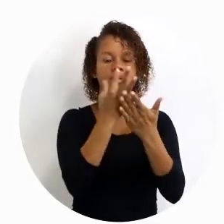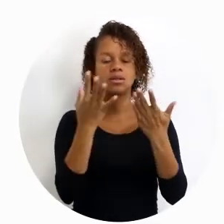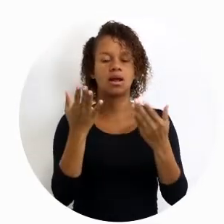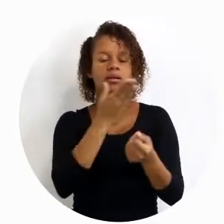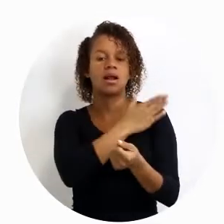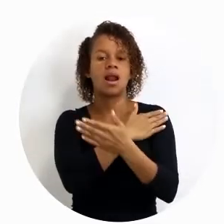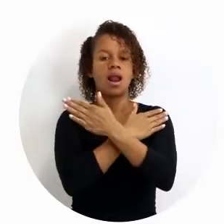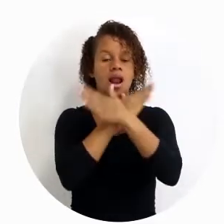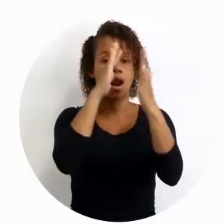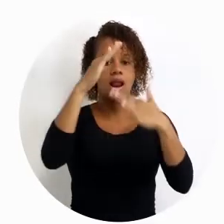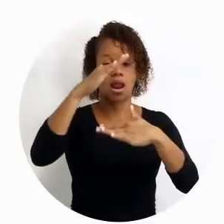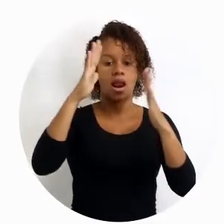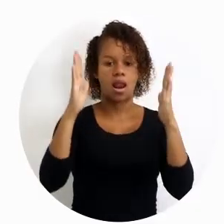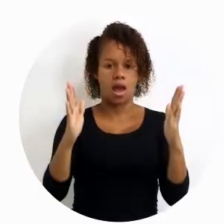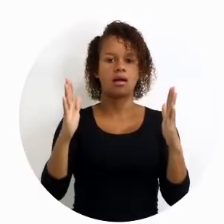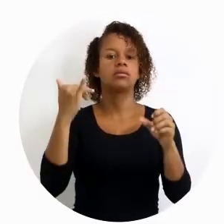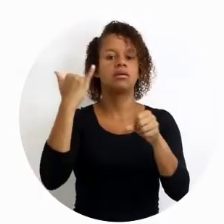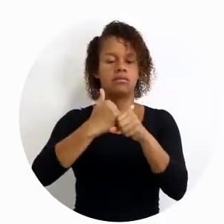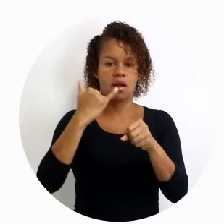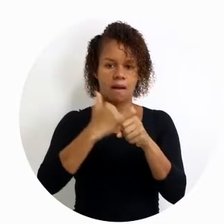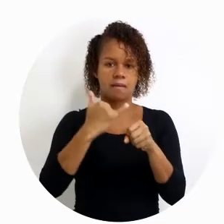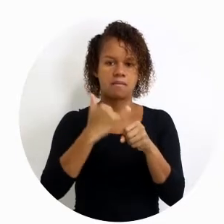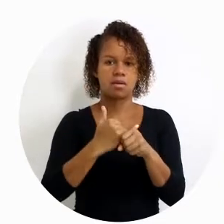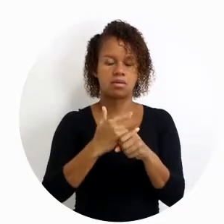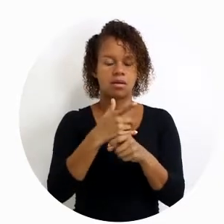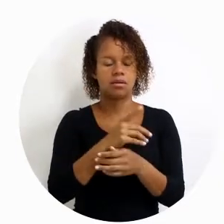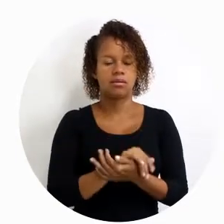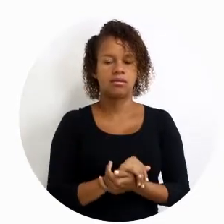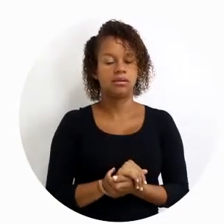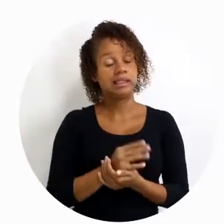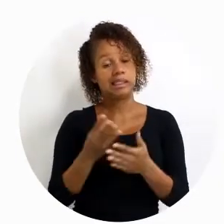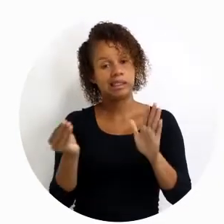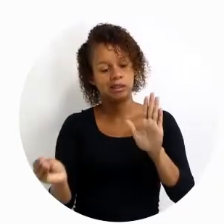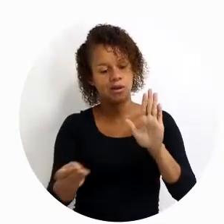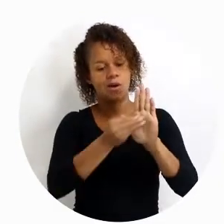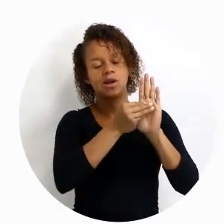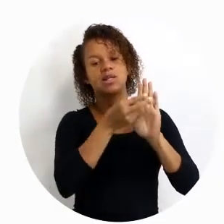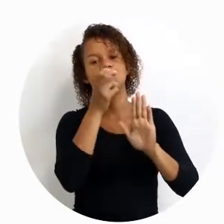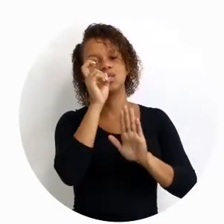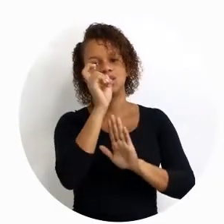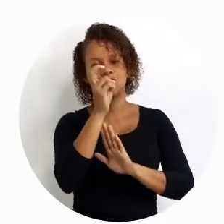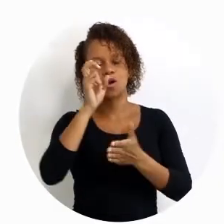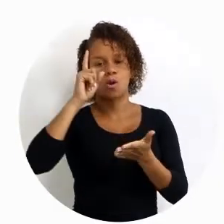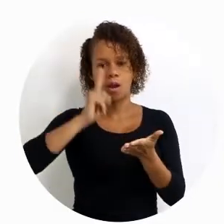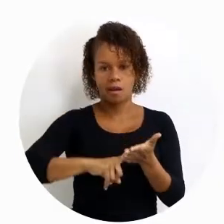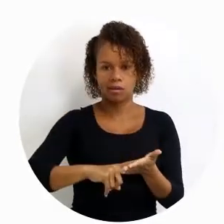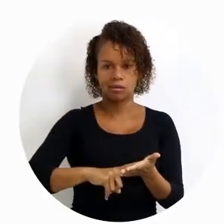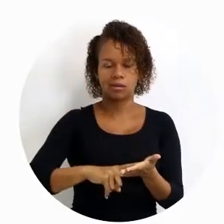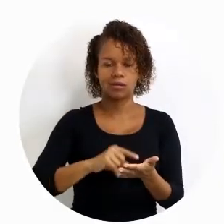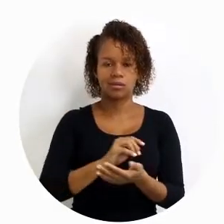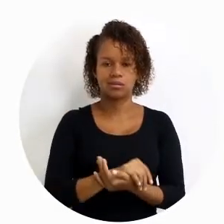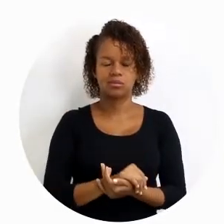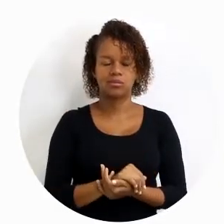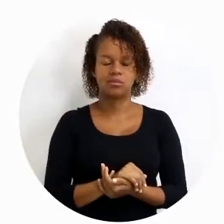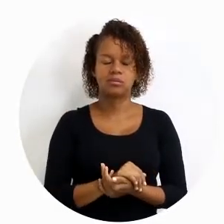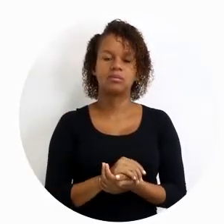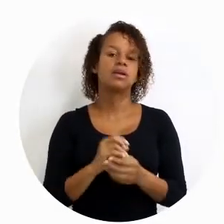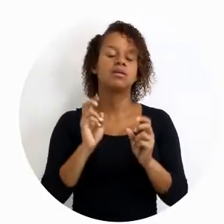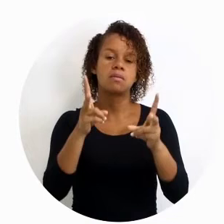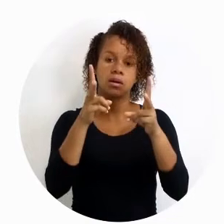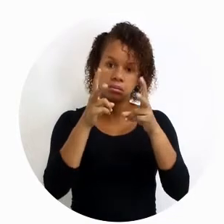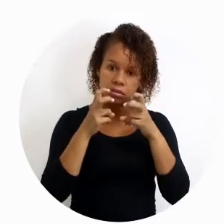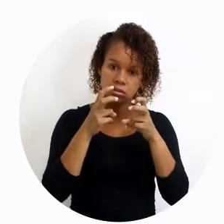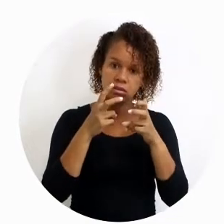a quantidade de lados na barra de ferramentas. Nesse caso, nós inserimos 5, Enter, e você